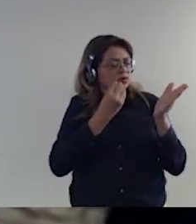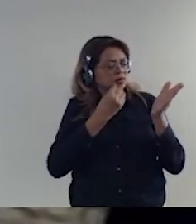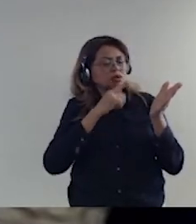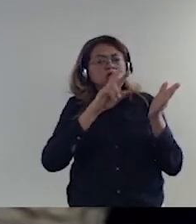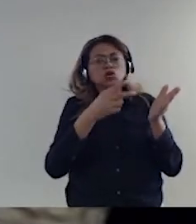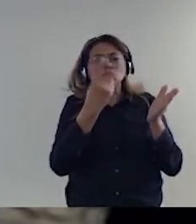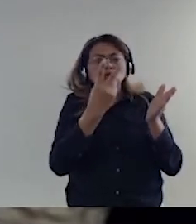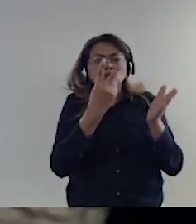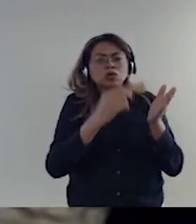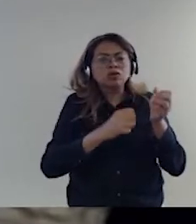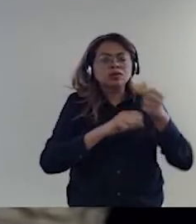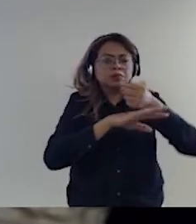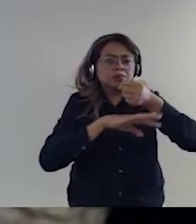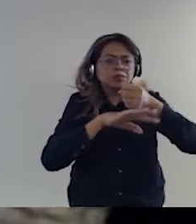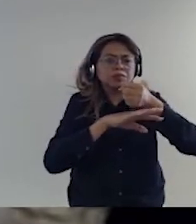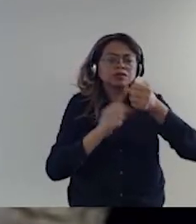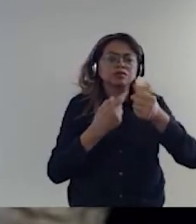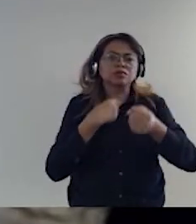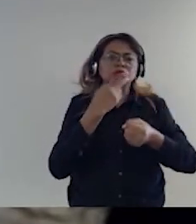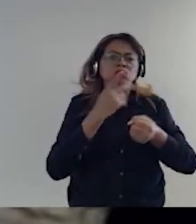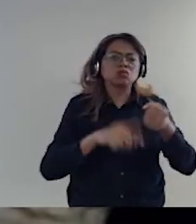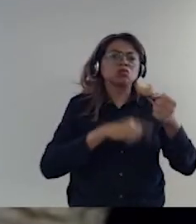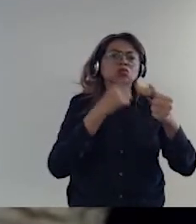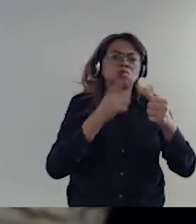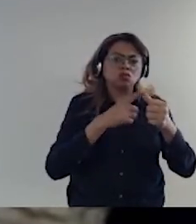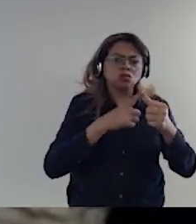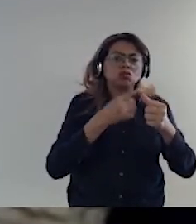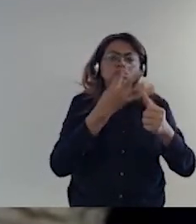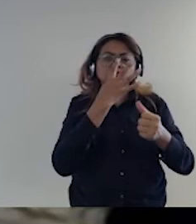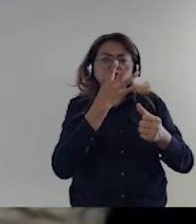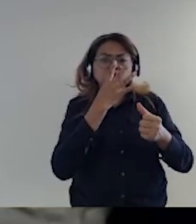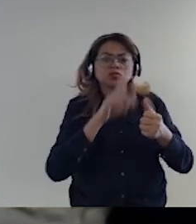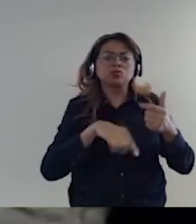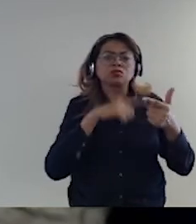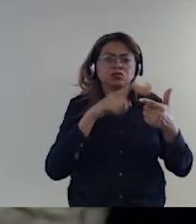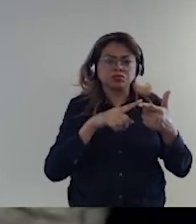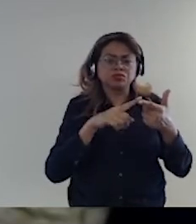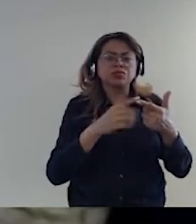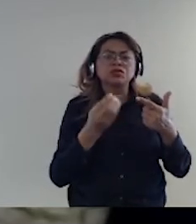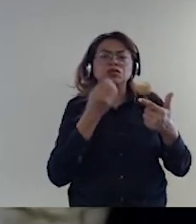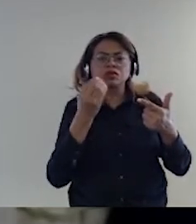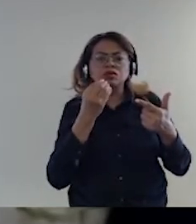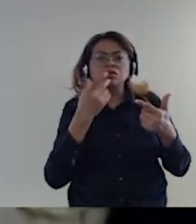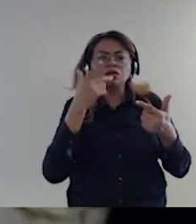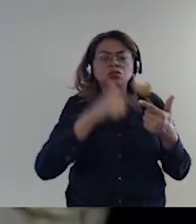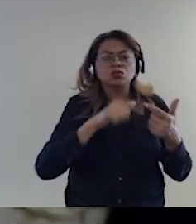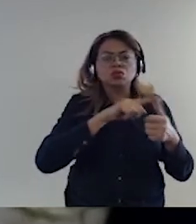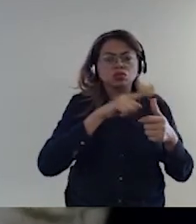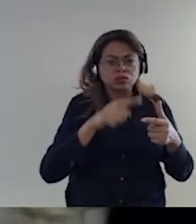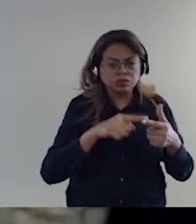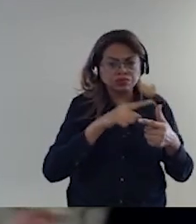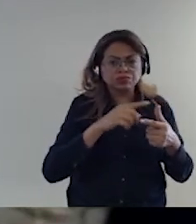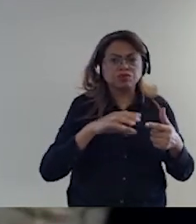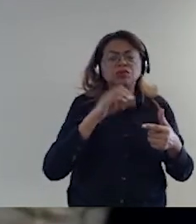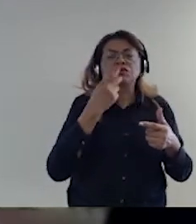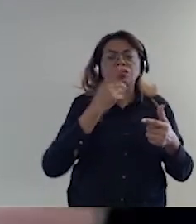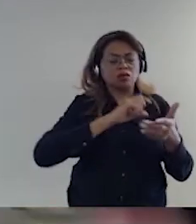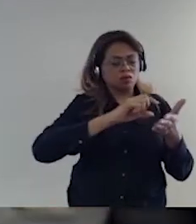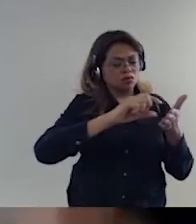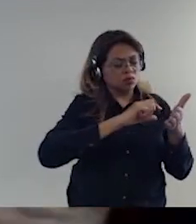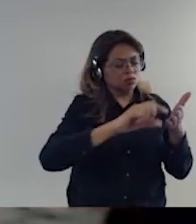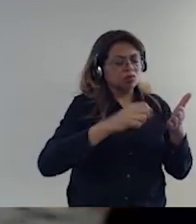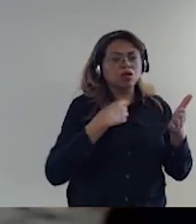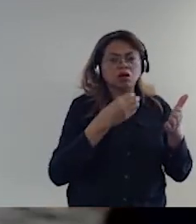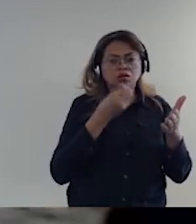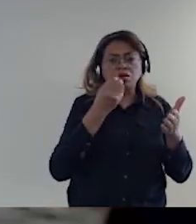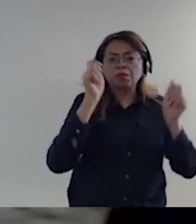princípios aparentemente antitéticos: o pacta sunt servanda e o rebus sic stantibus. Eu creio que as cláusulas gerais que